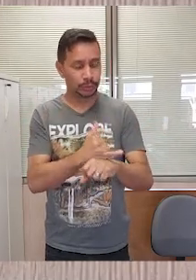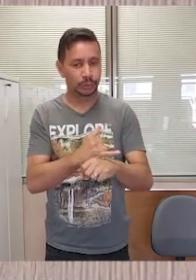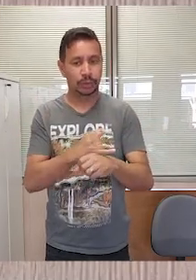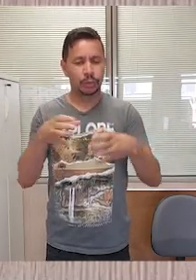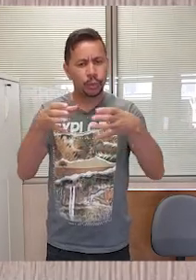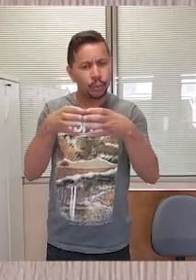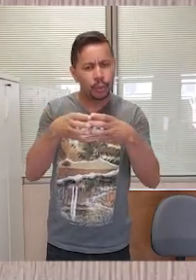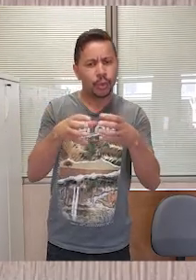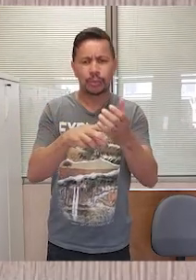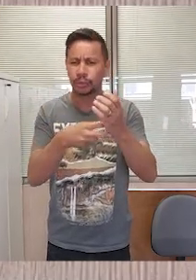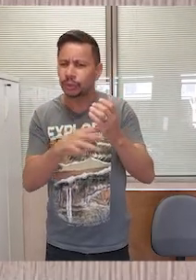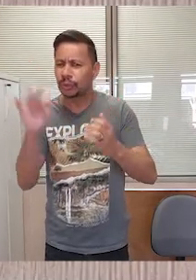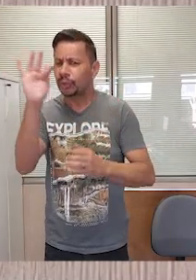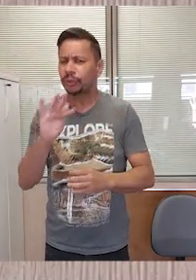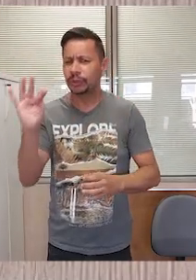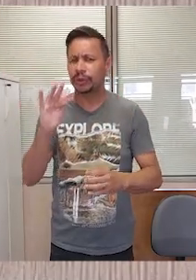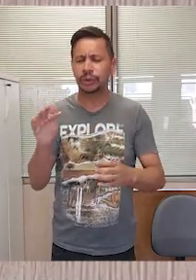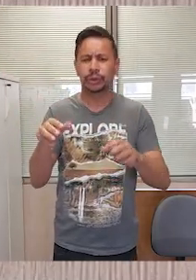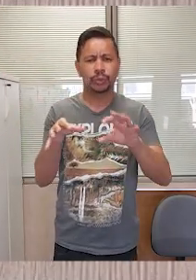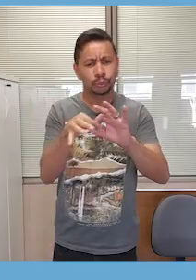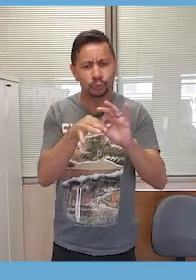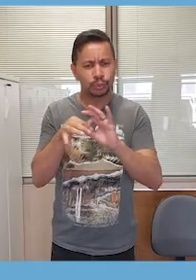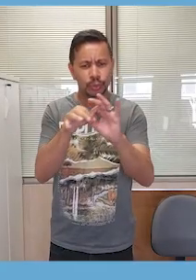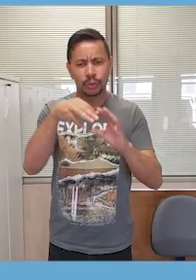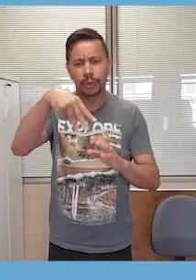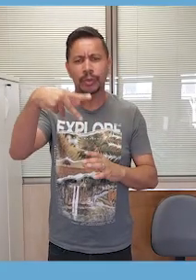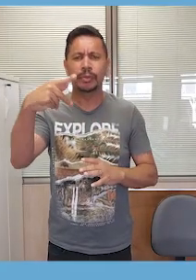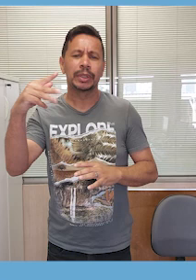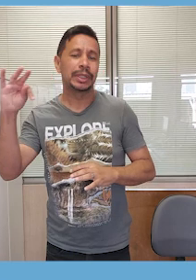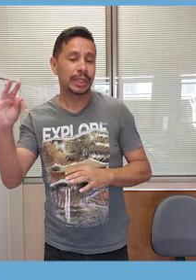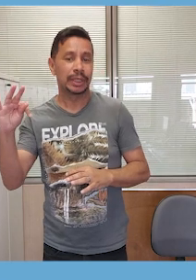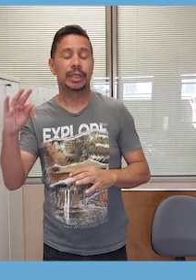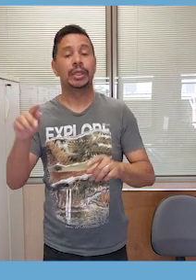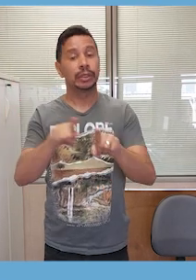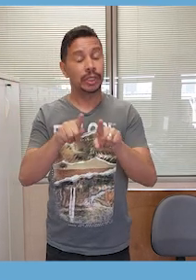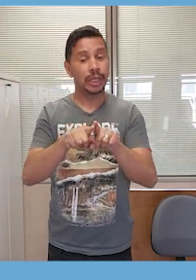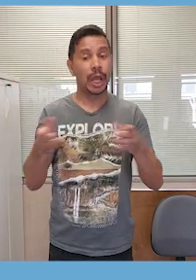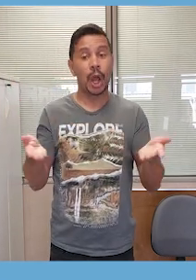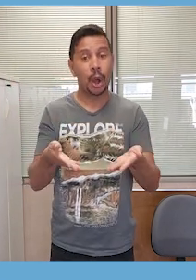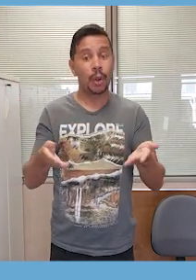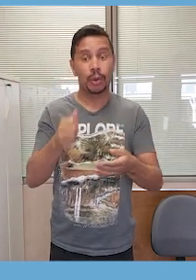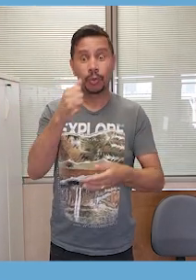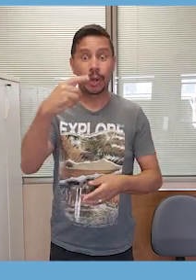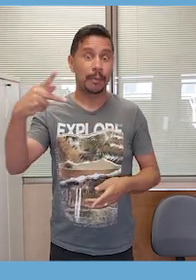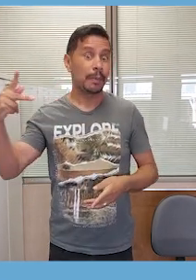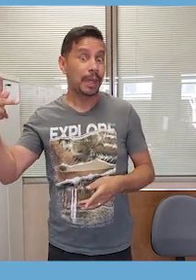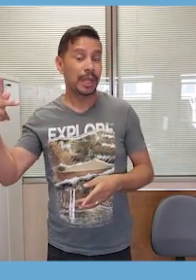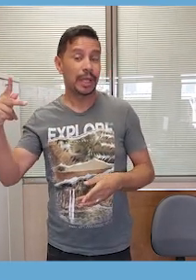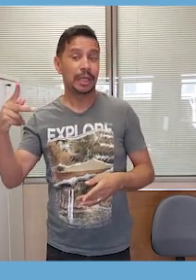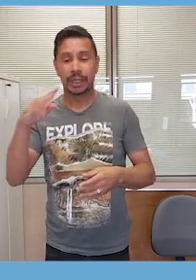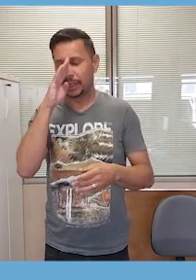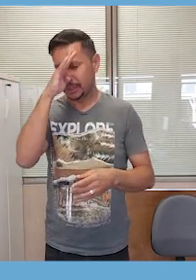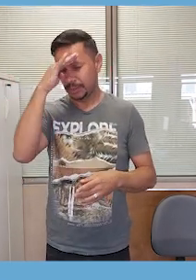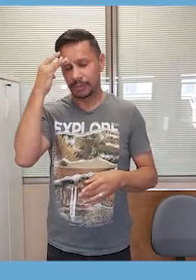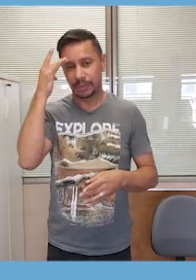patrões, as centrais sindicais, em parceria com o Ministério Público do Trabalho, lançaram na terça-feira, dia 3, um aplicativo onde podem ser